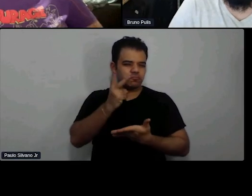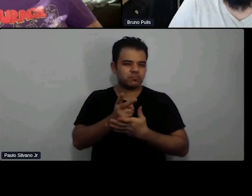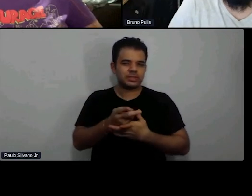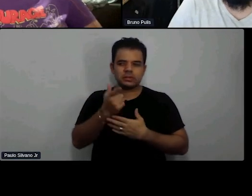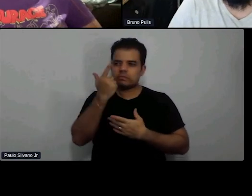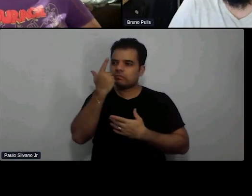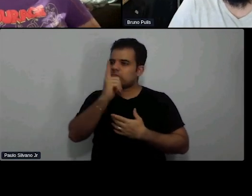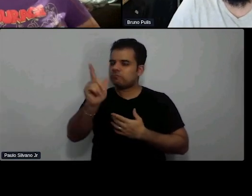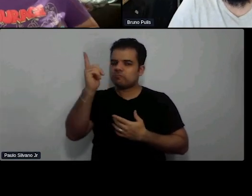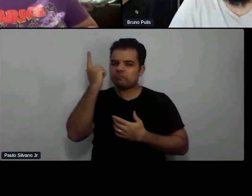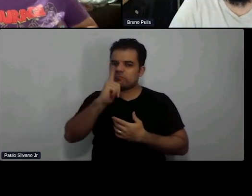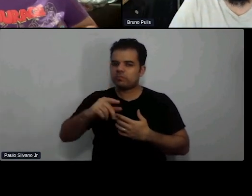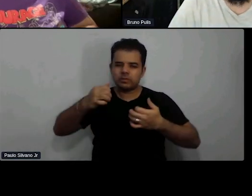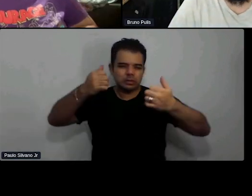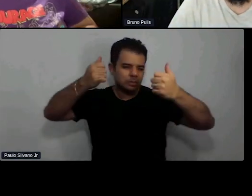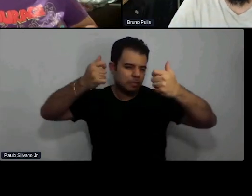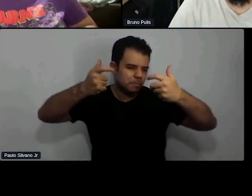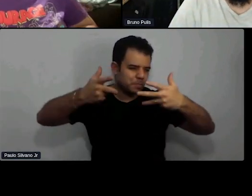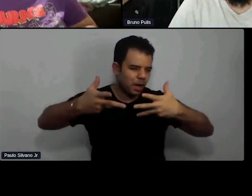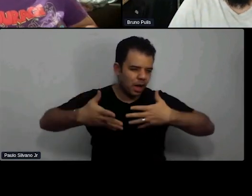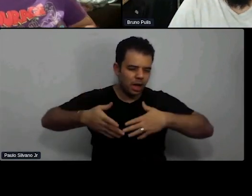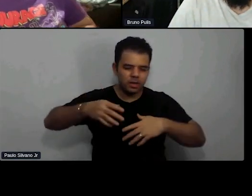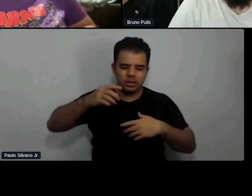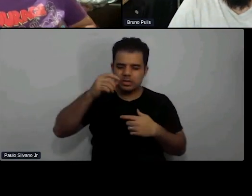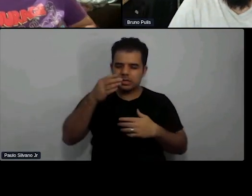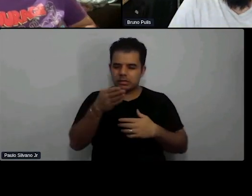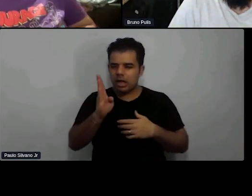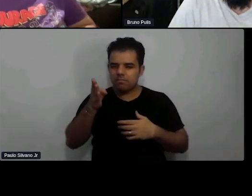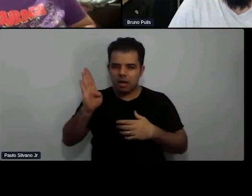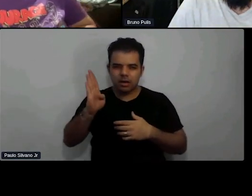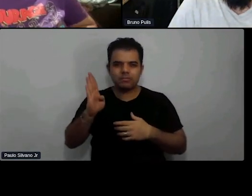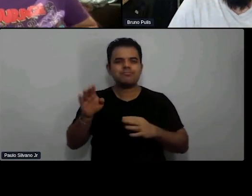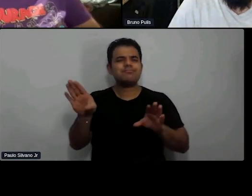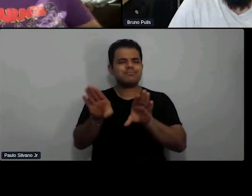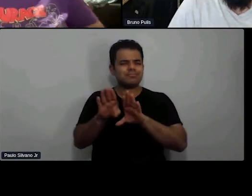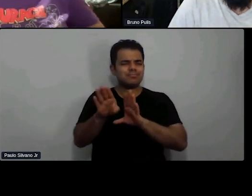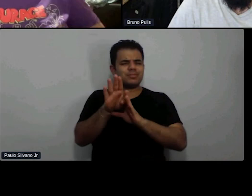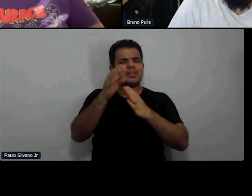assertivos em tudo que falam. E eu queria agradecê-los